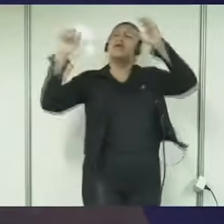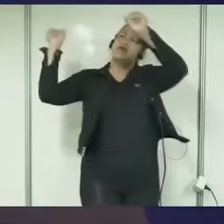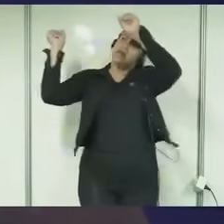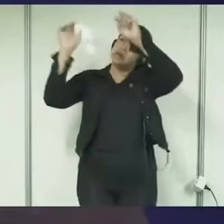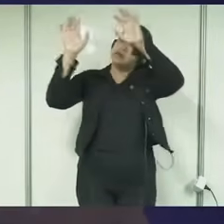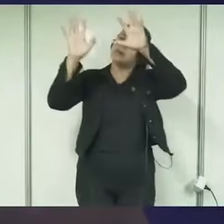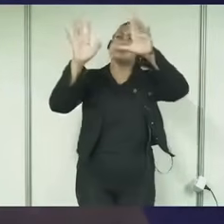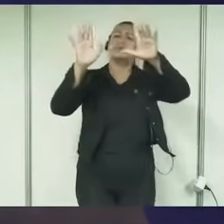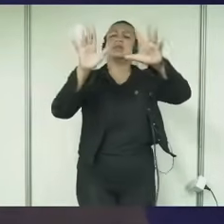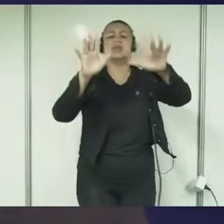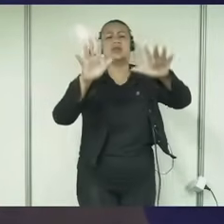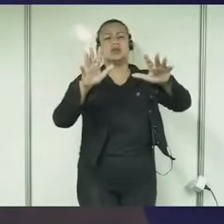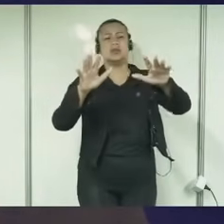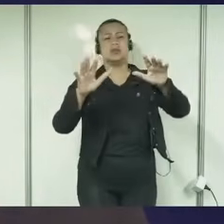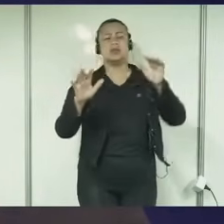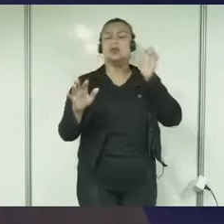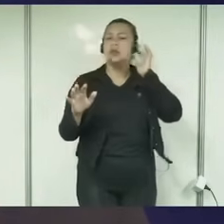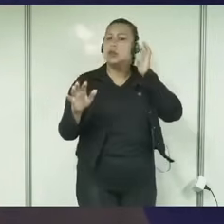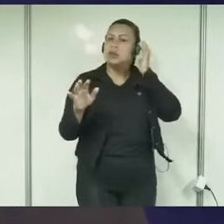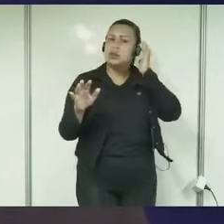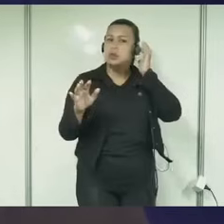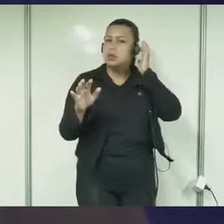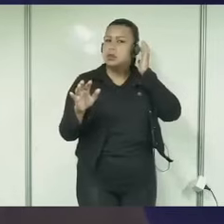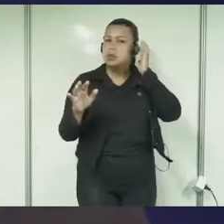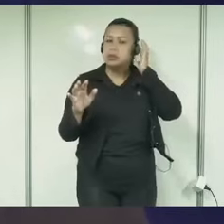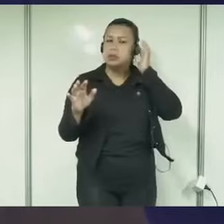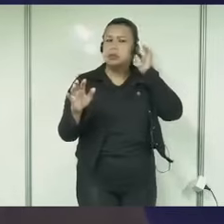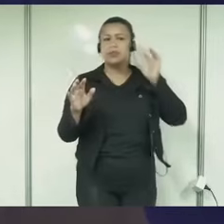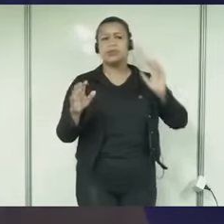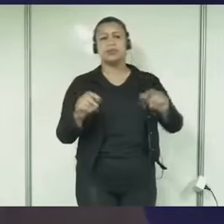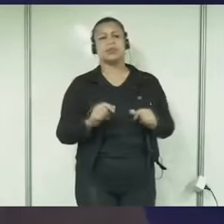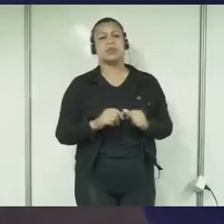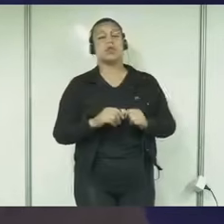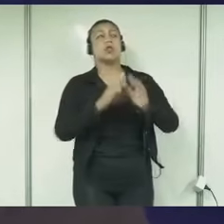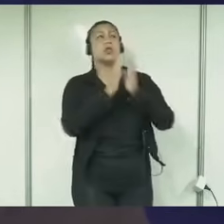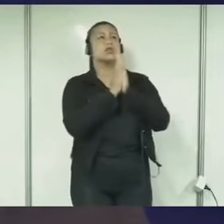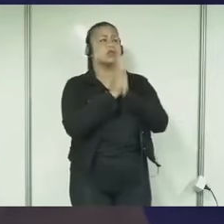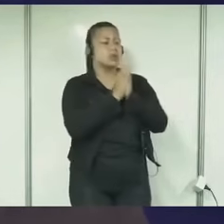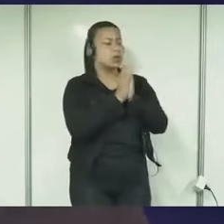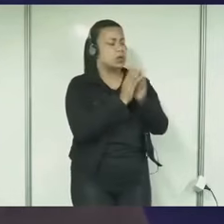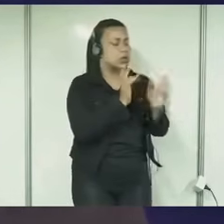porque é assim que nós intercedemos uns pelos outros.